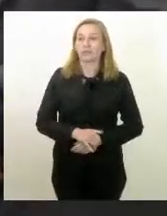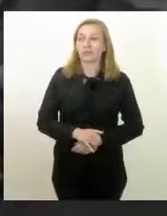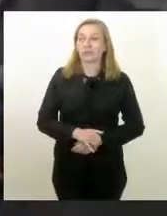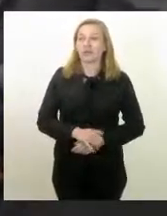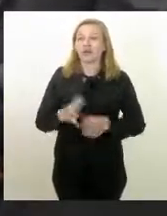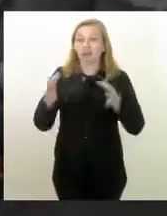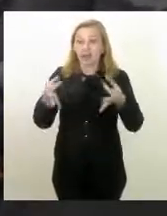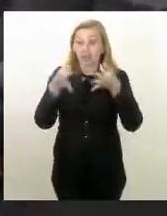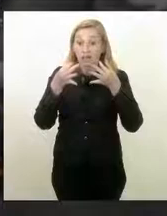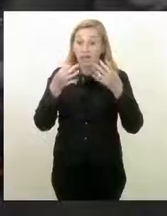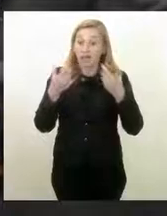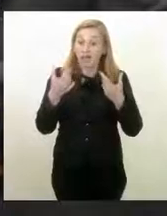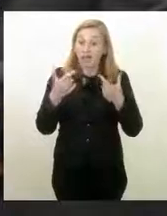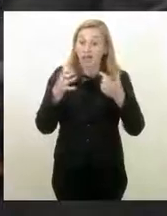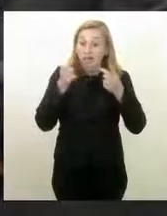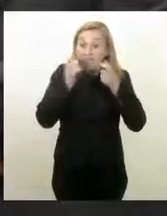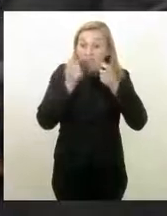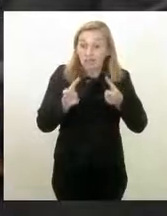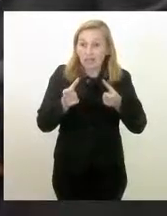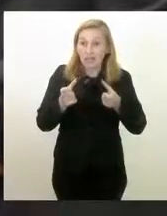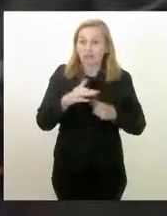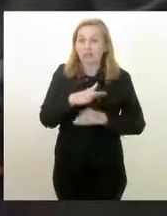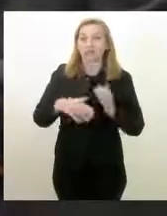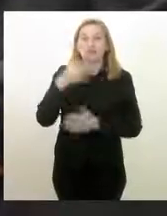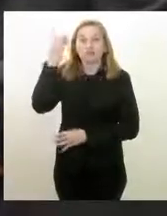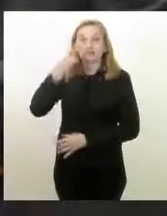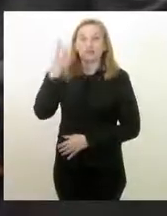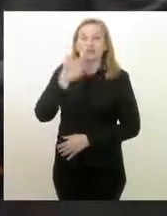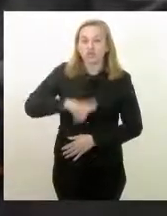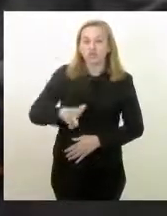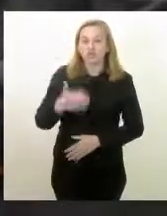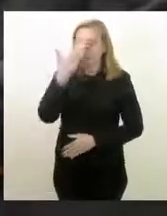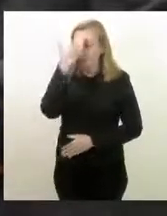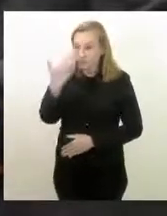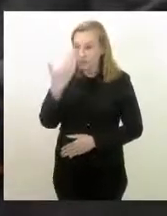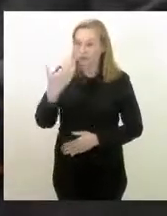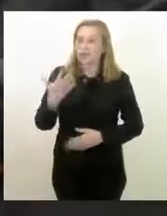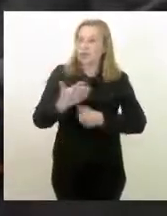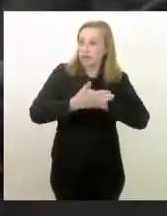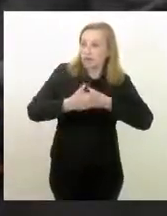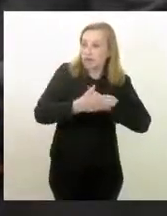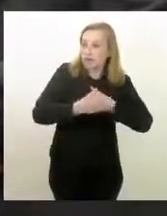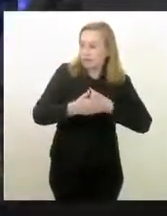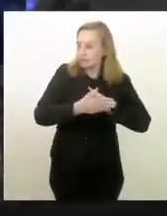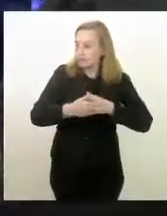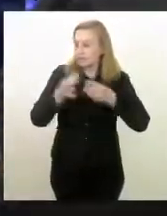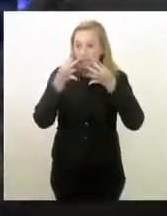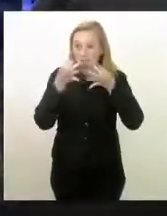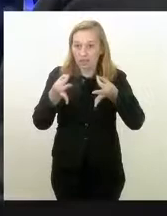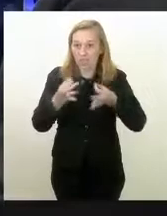atenção aqui, senhores parlamentares, mais uma vez agradecer carinho, atenção